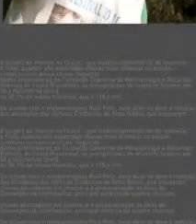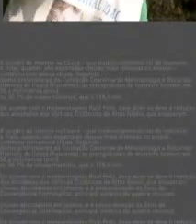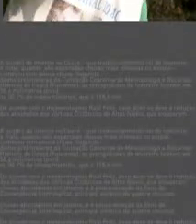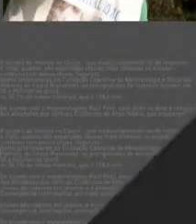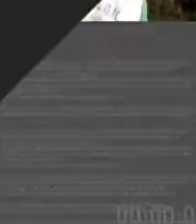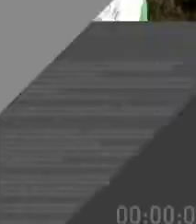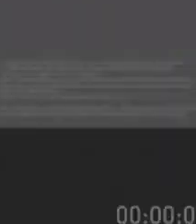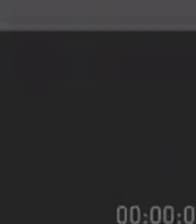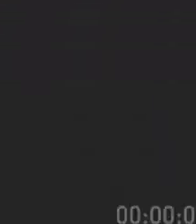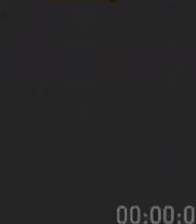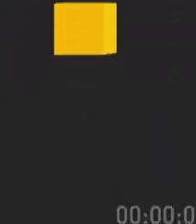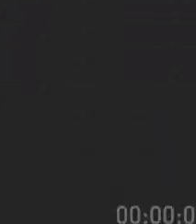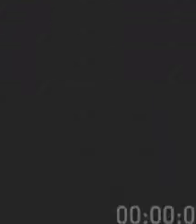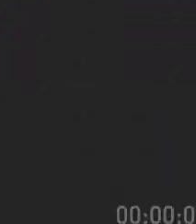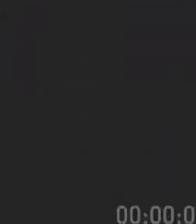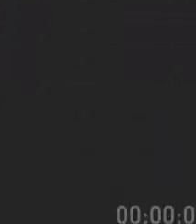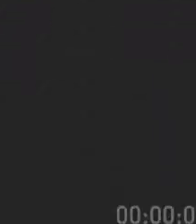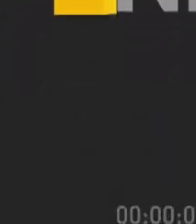ae